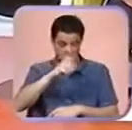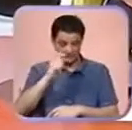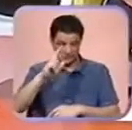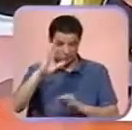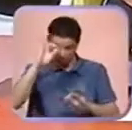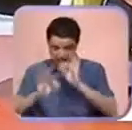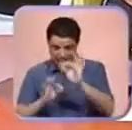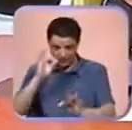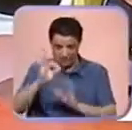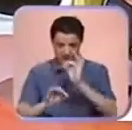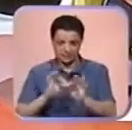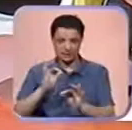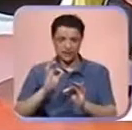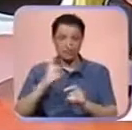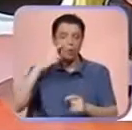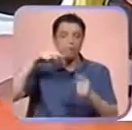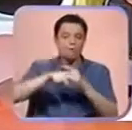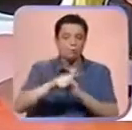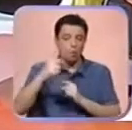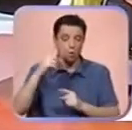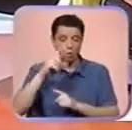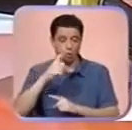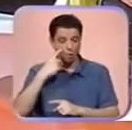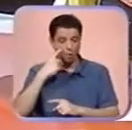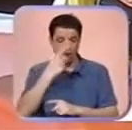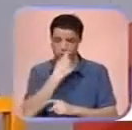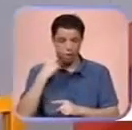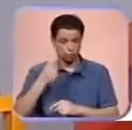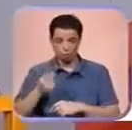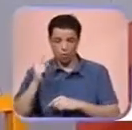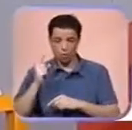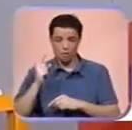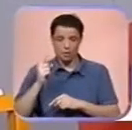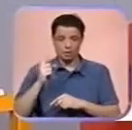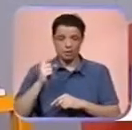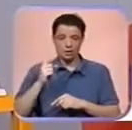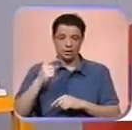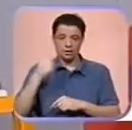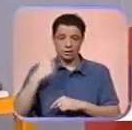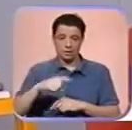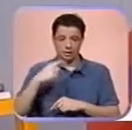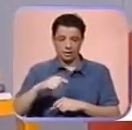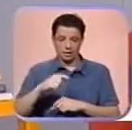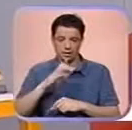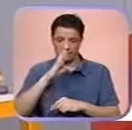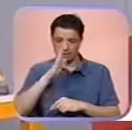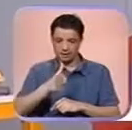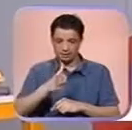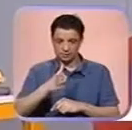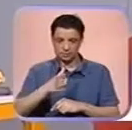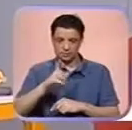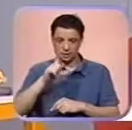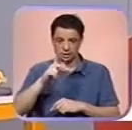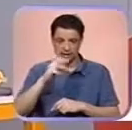vai tratar alterações no fundo do olho, por exemplo. Vamos seguir. Pelo menos até um momento, do que se saiba na